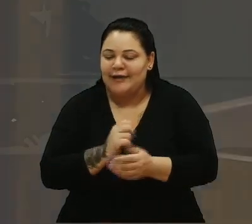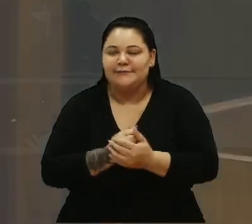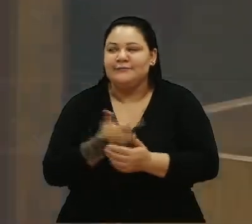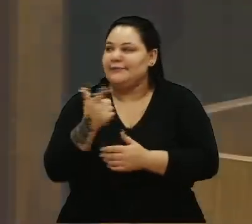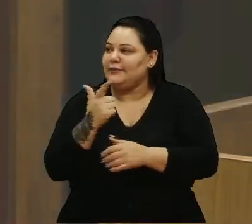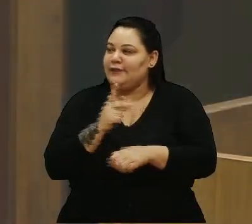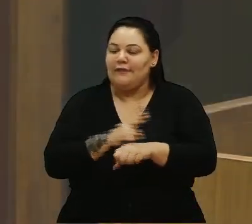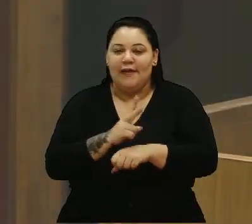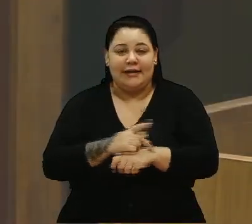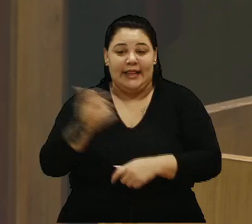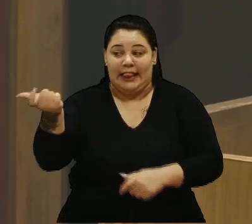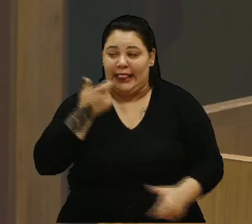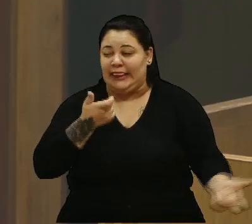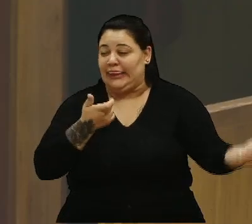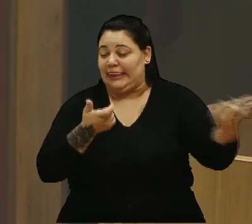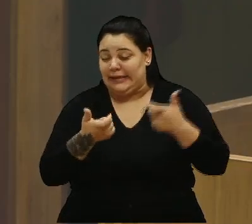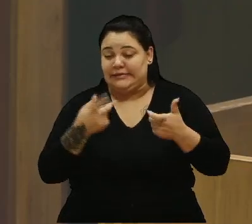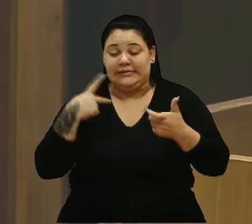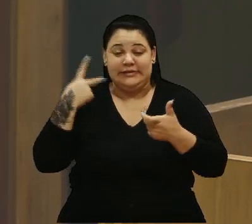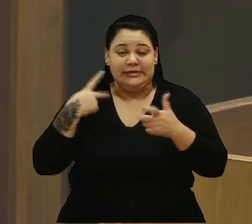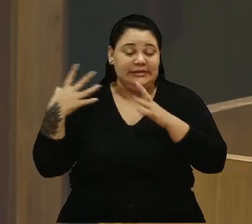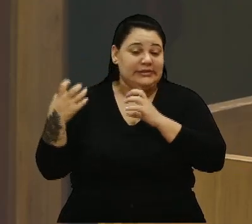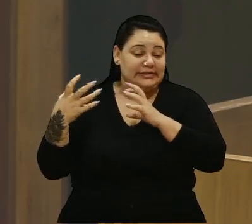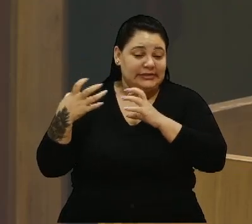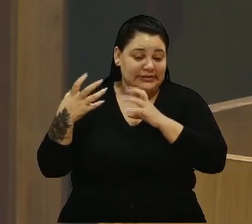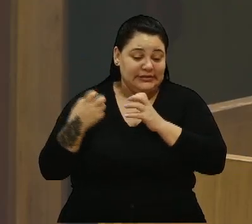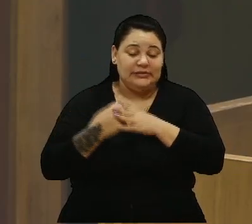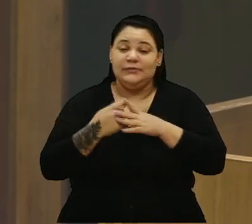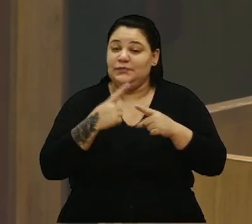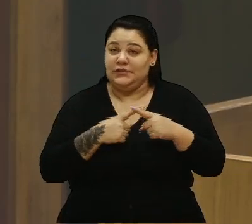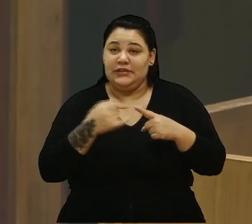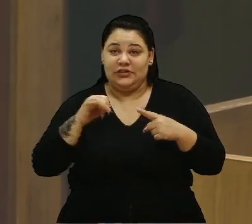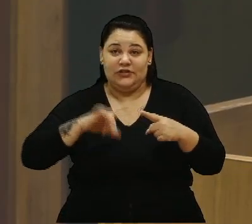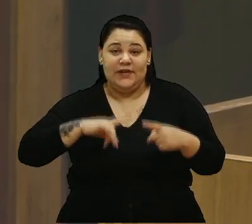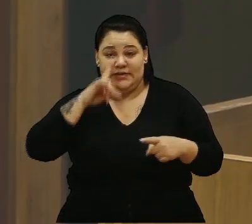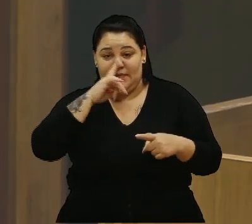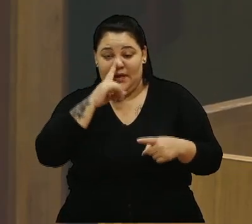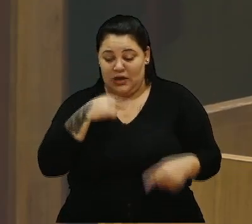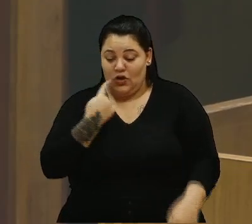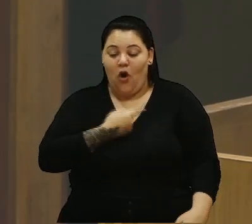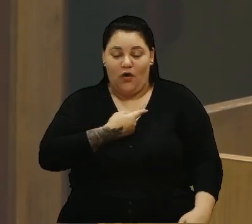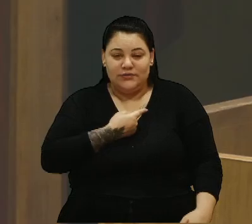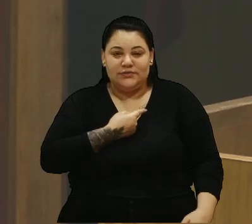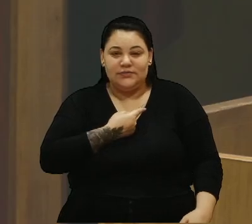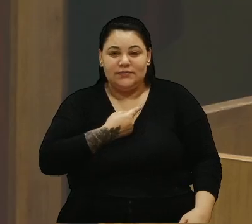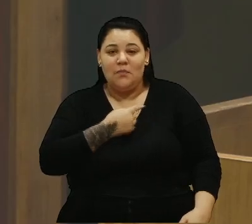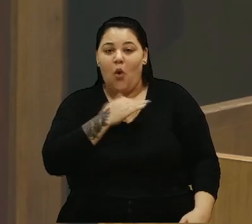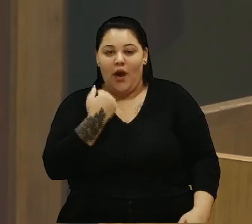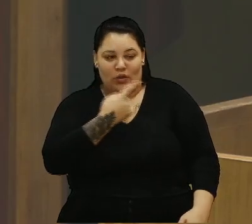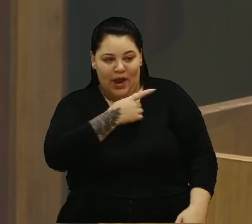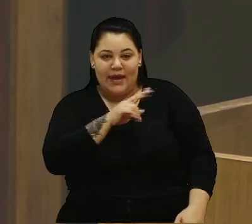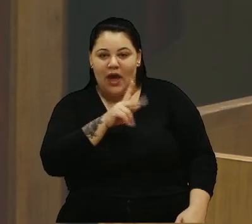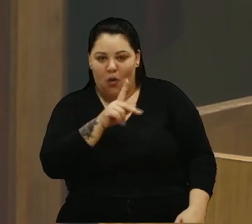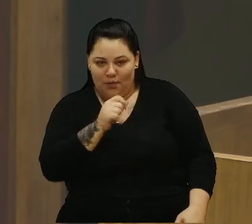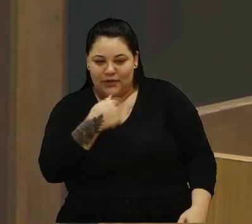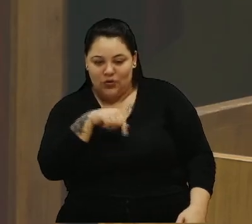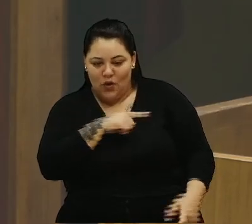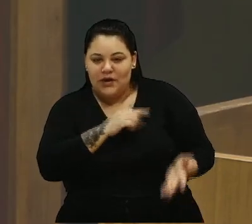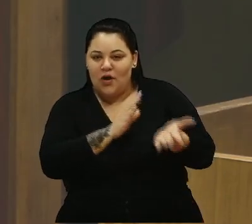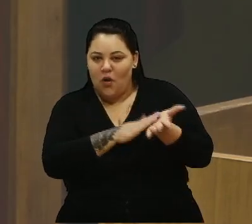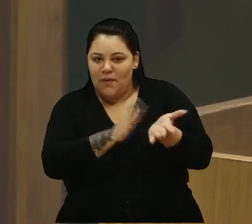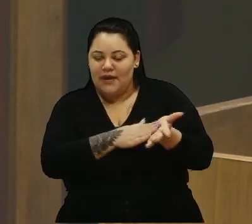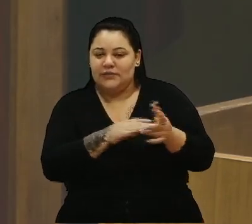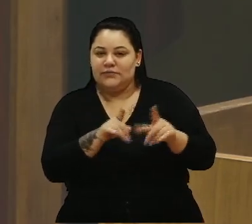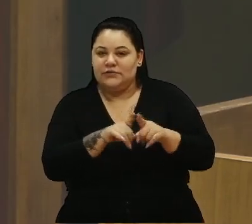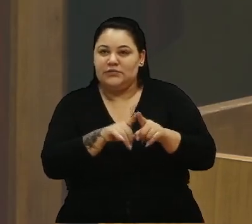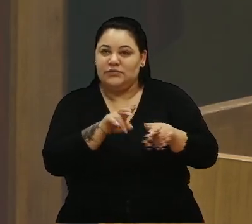nos ofendem, com razão. Se qualquer um de nós estivesse com a mãe morrendo na UPA, nós cobraríamos dos gestores e dos vereadores. Porque quando eu vou na